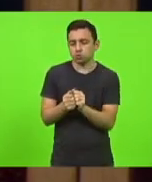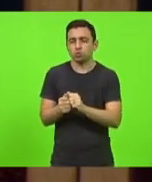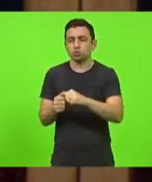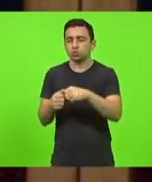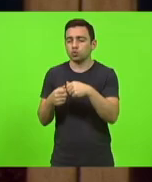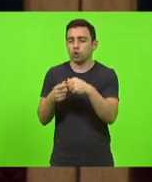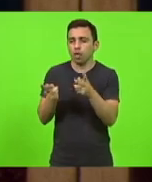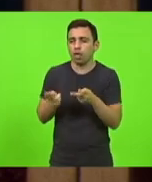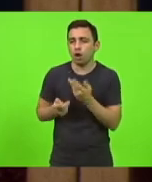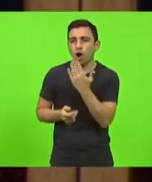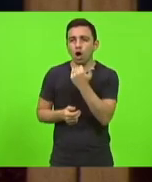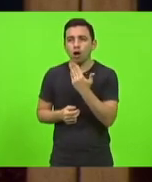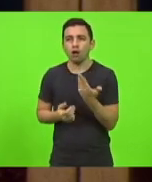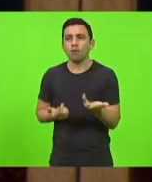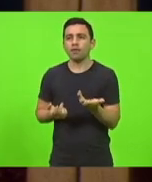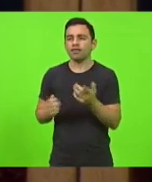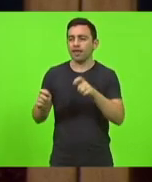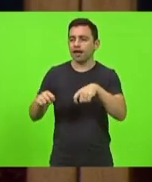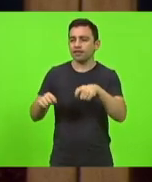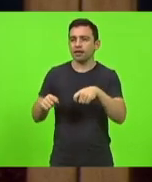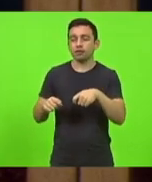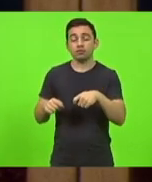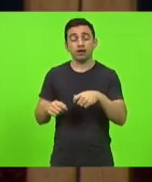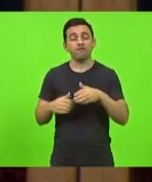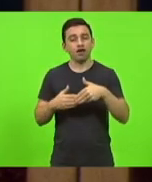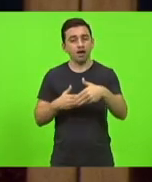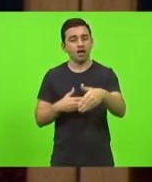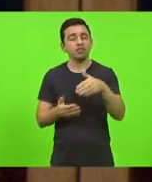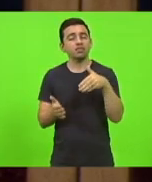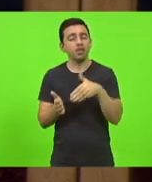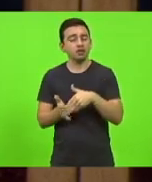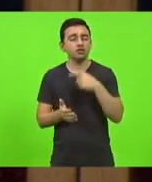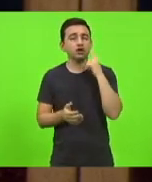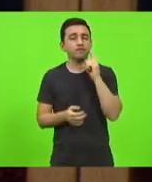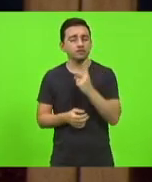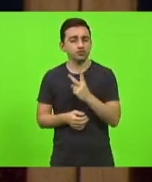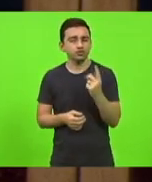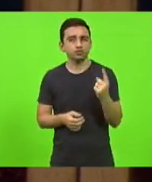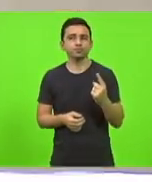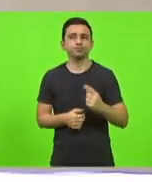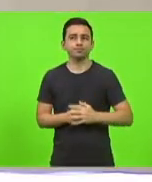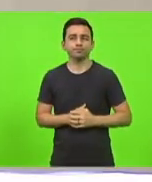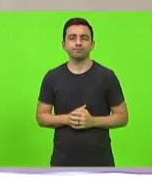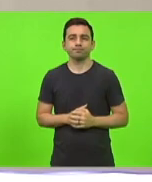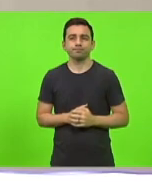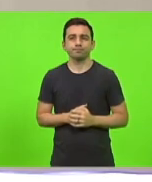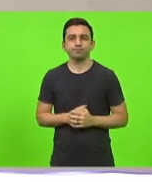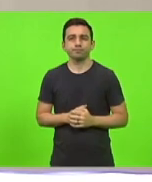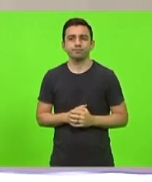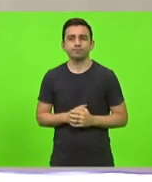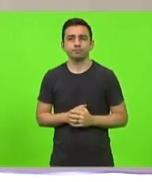infelizmente a vida vai, até dia 21 vai ser assim. Deputado Valdir Cobalcini, Vossa Excelência quer